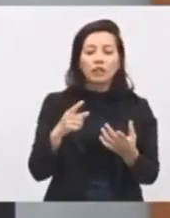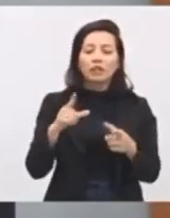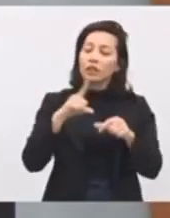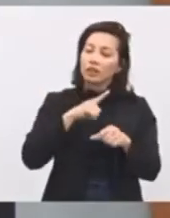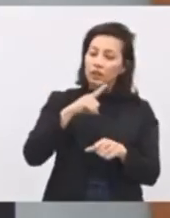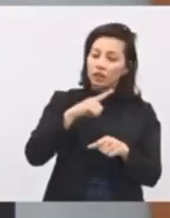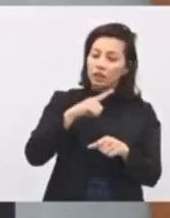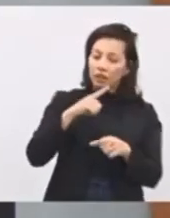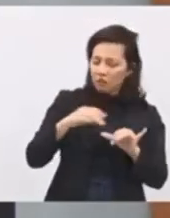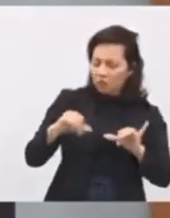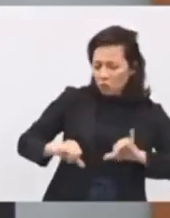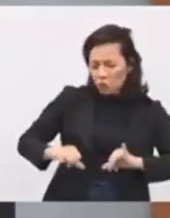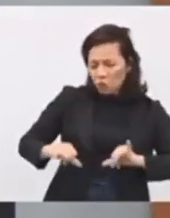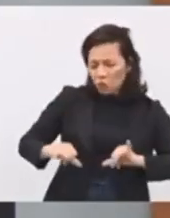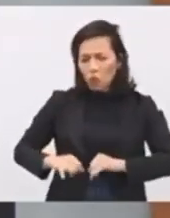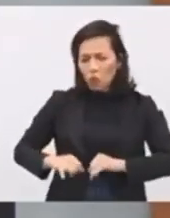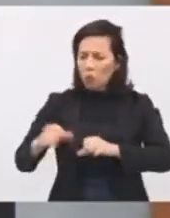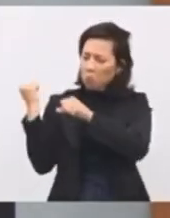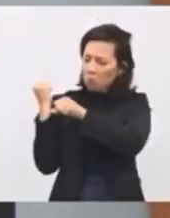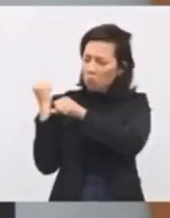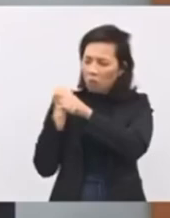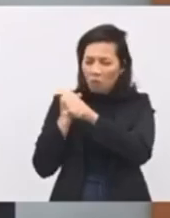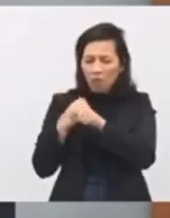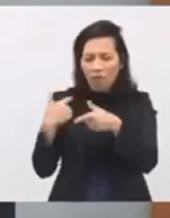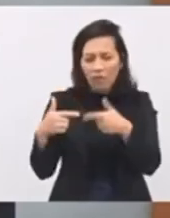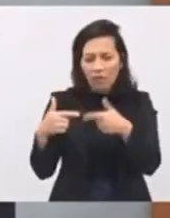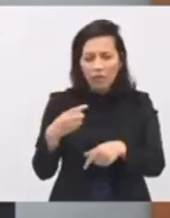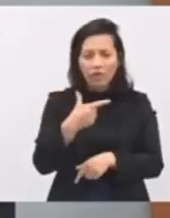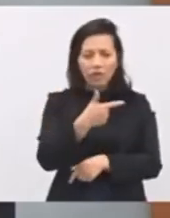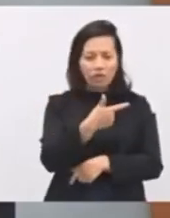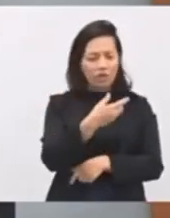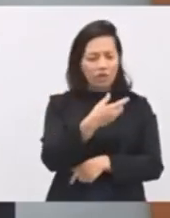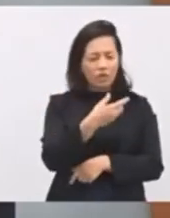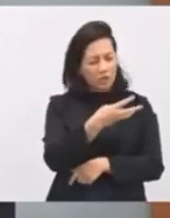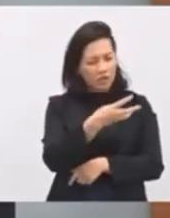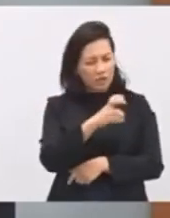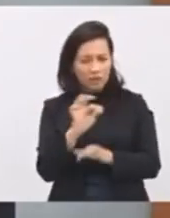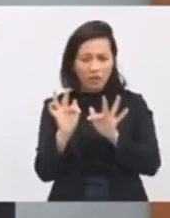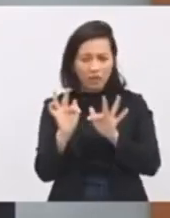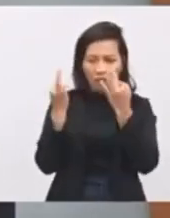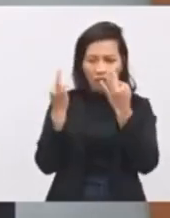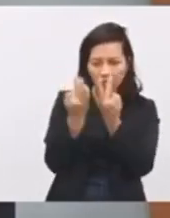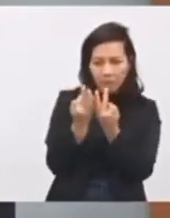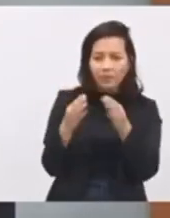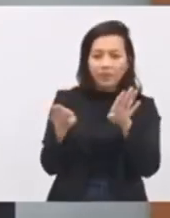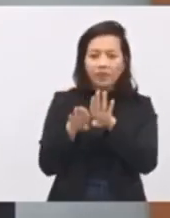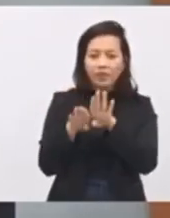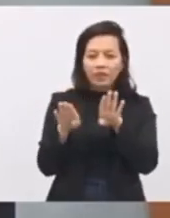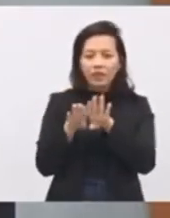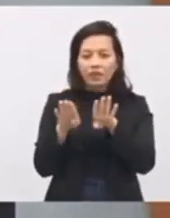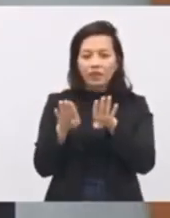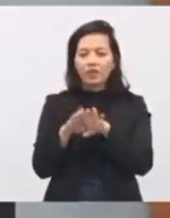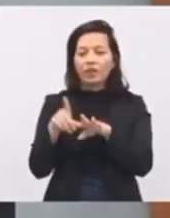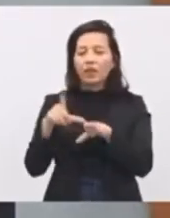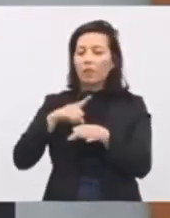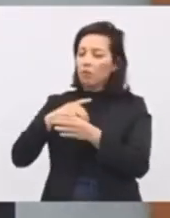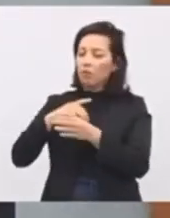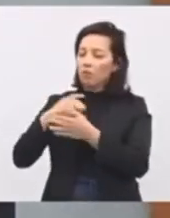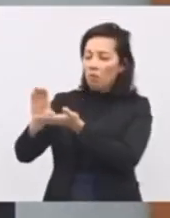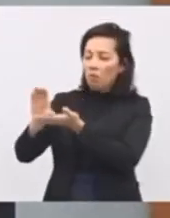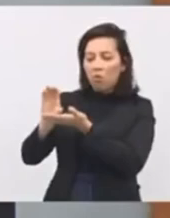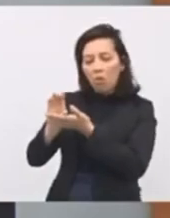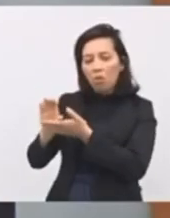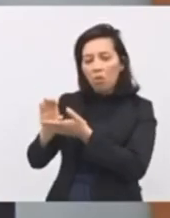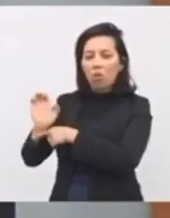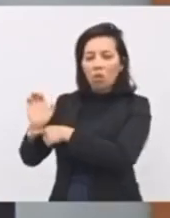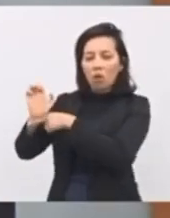tanto sofrimento e sacrifício para 35 mil famílias, ao mesmo tempo em que encheu os cofres do Estado para que o